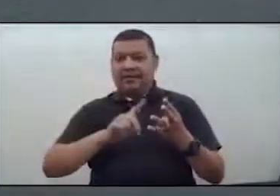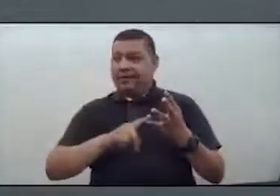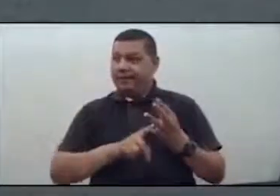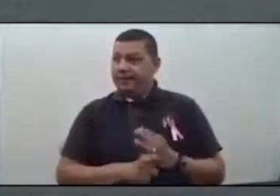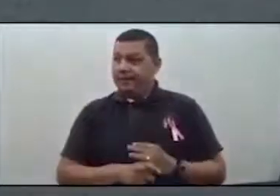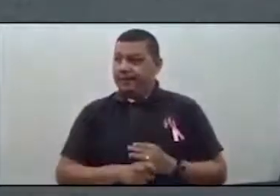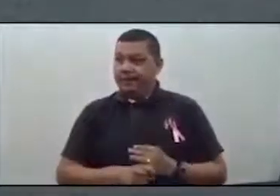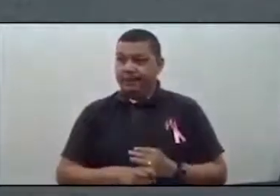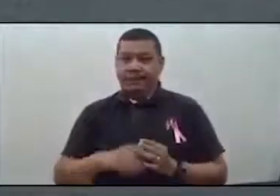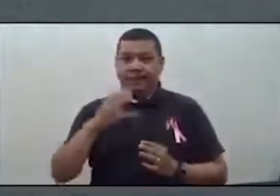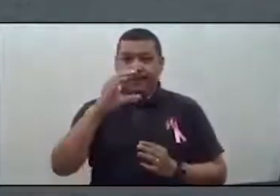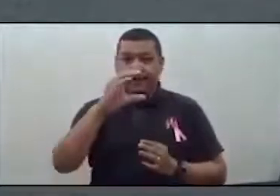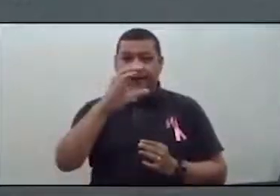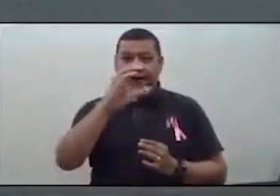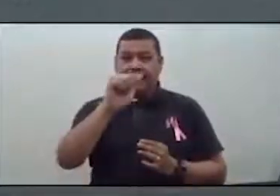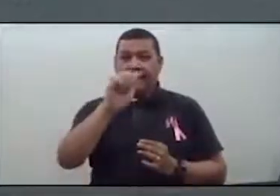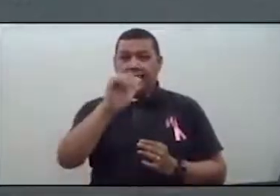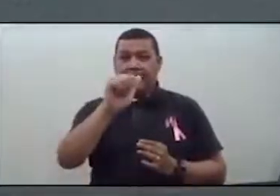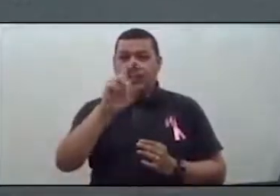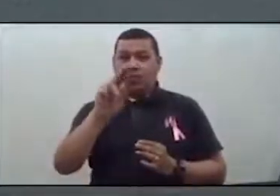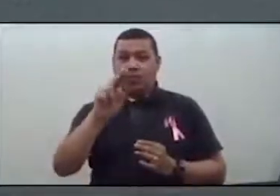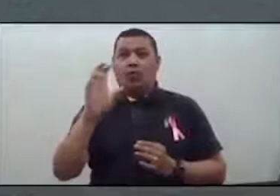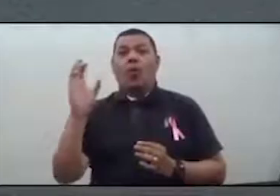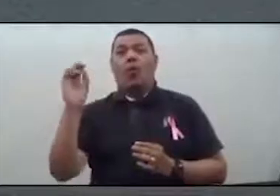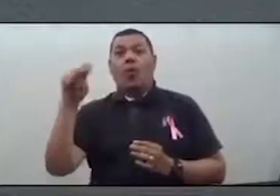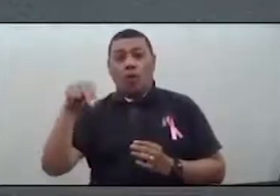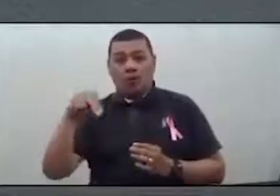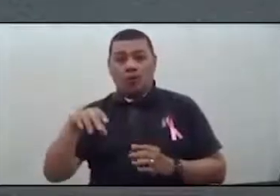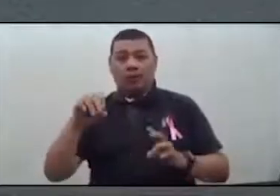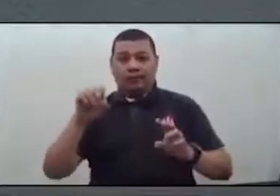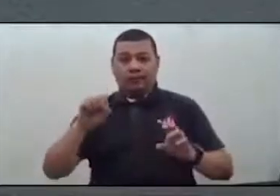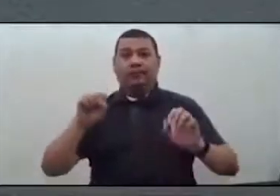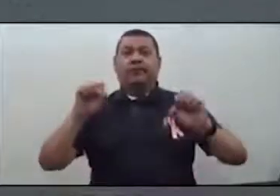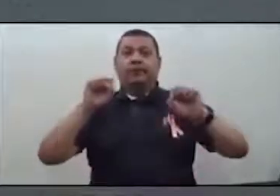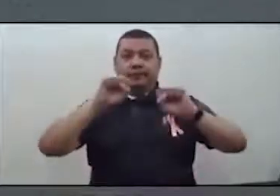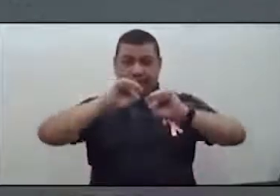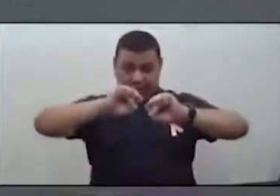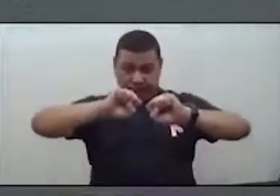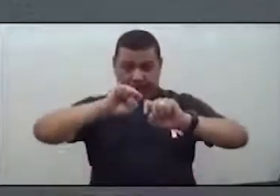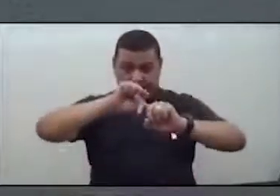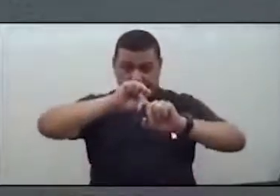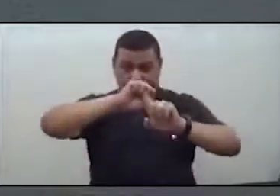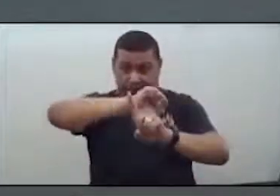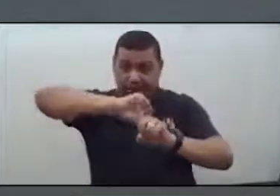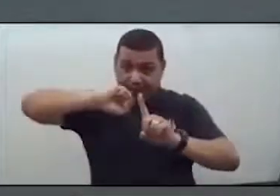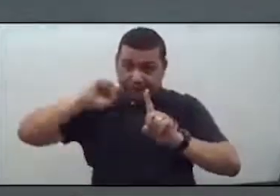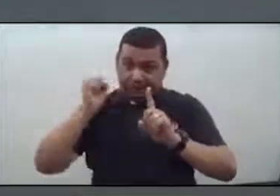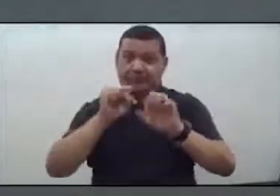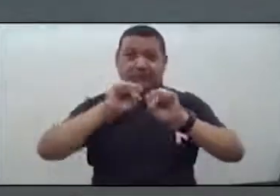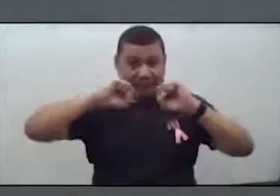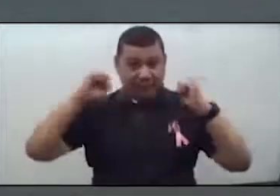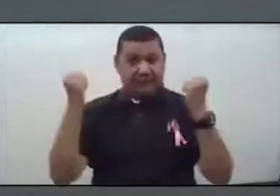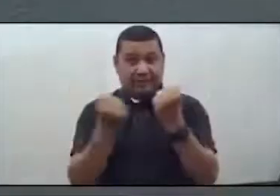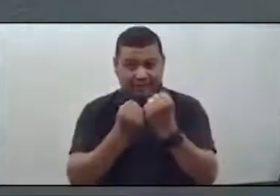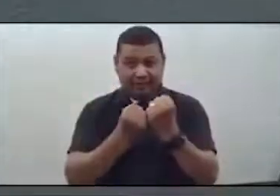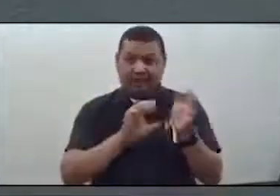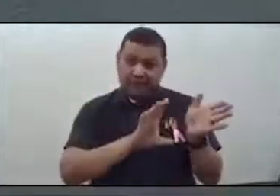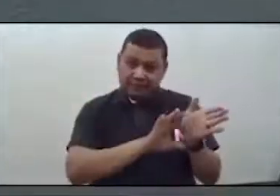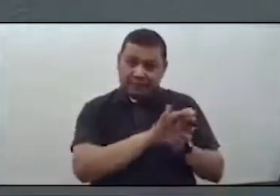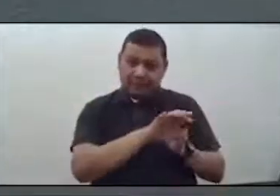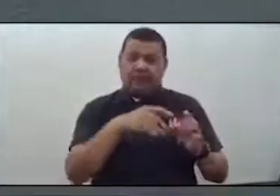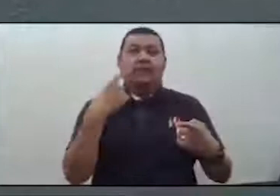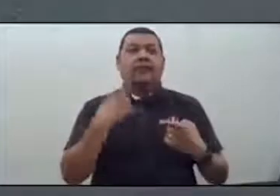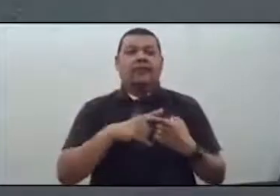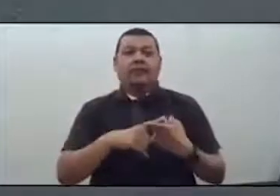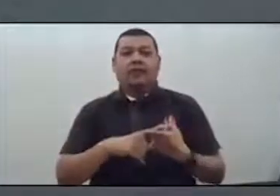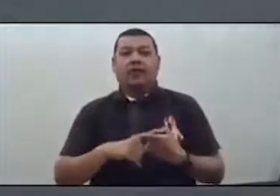a Cacauron, recém-criada Associação dos Cacaicultores do Estado de Rondônia, cacaicultores e chocolateiros,